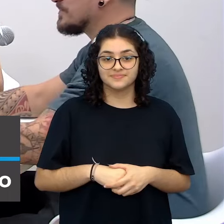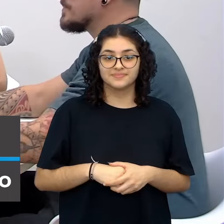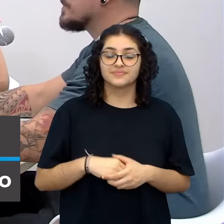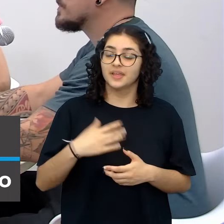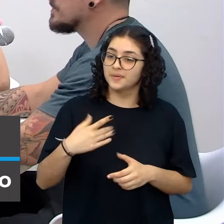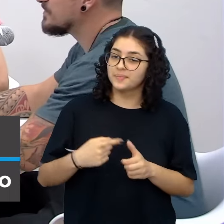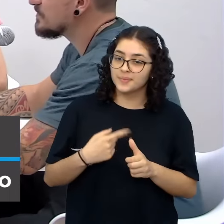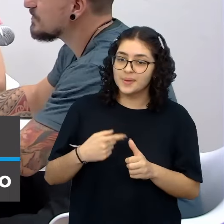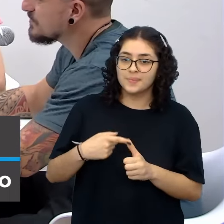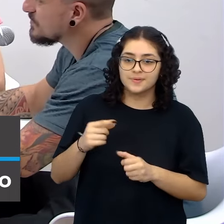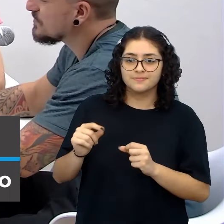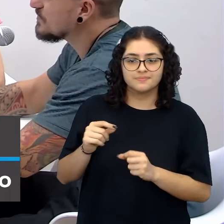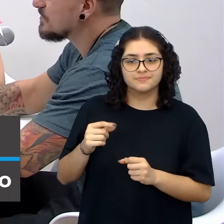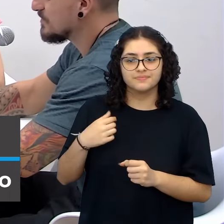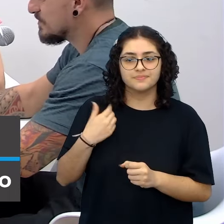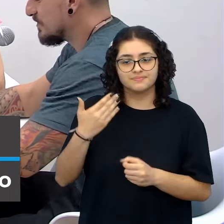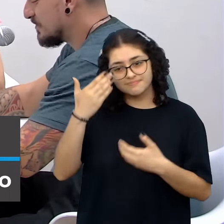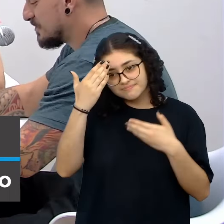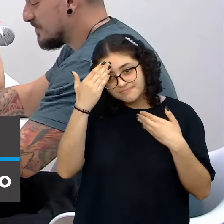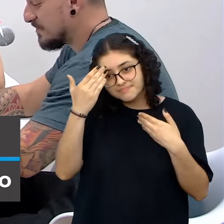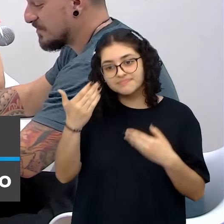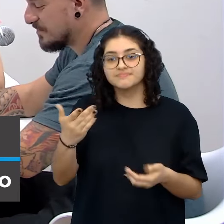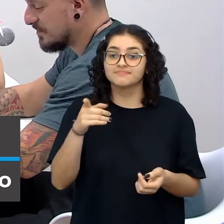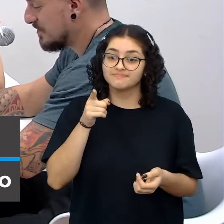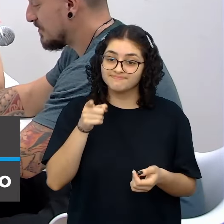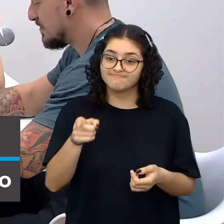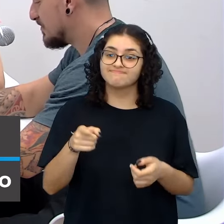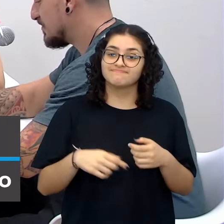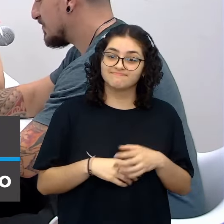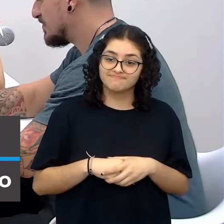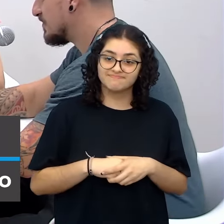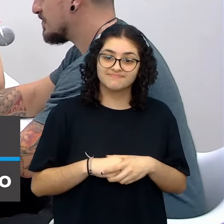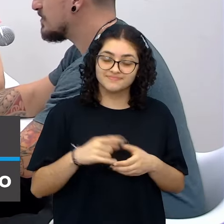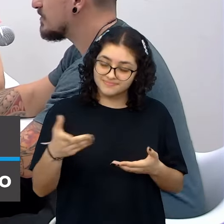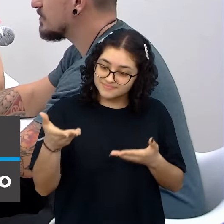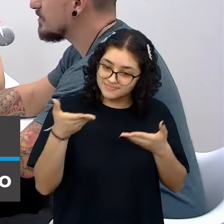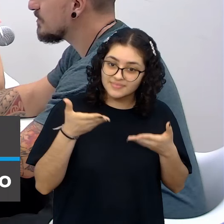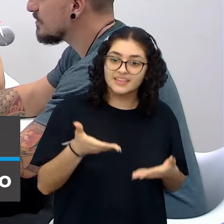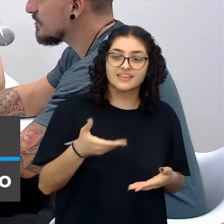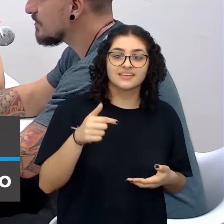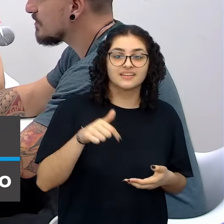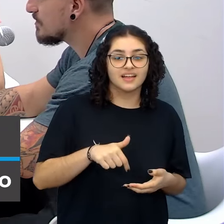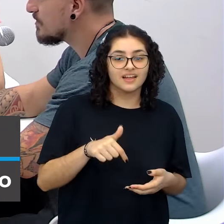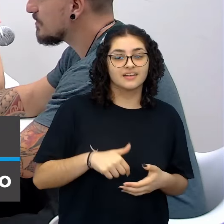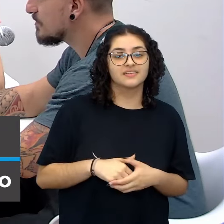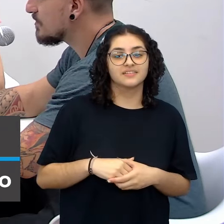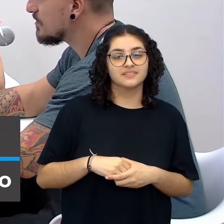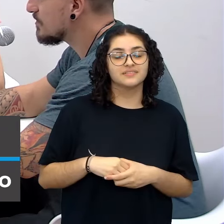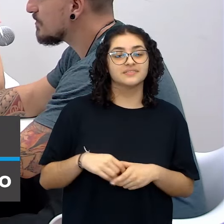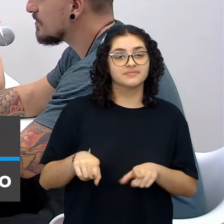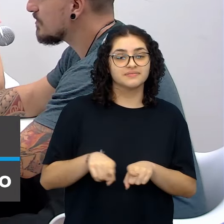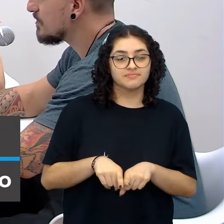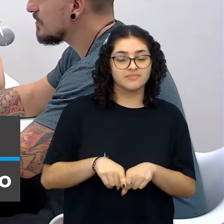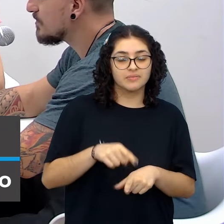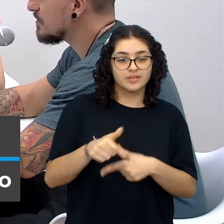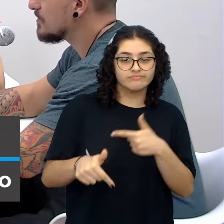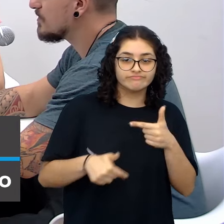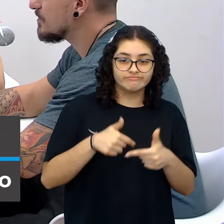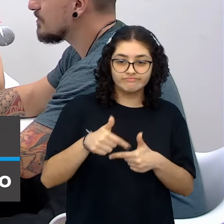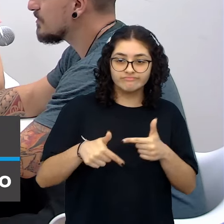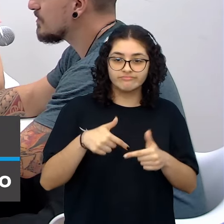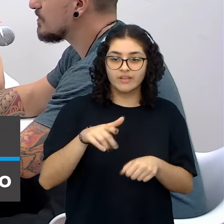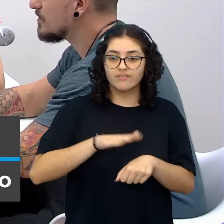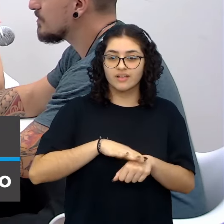primeiro lugar, nós gostaríamos de agradecer muito a tua presença e o belíssimo trabalho que você e a